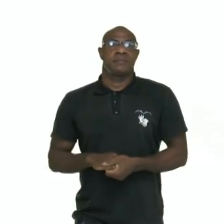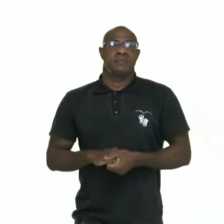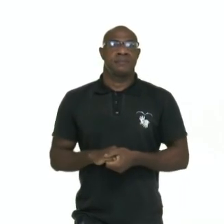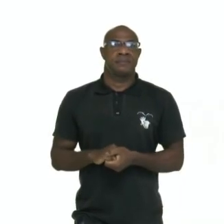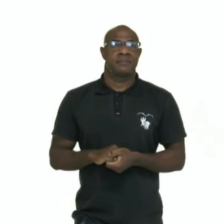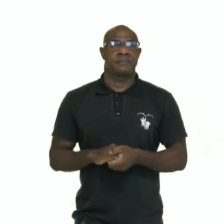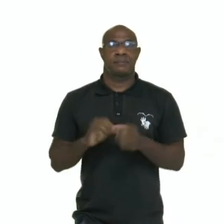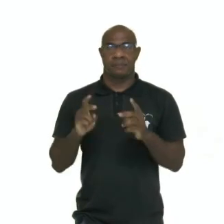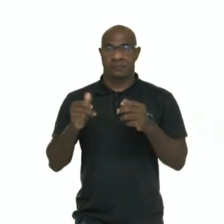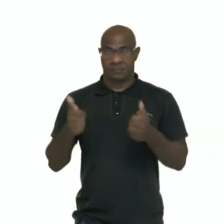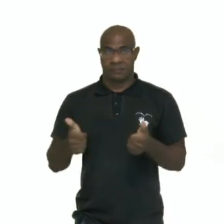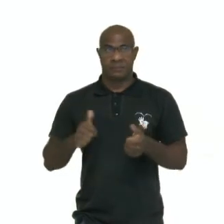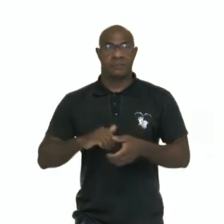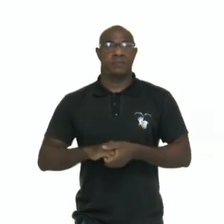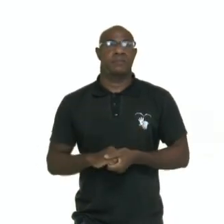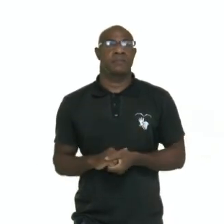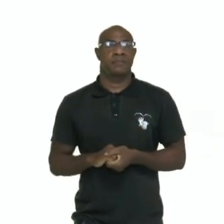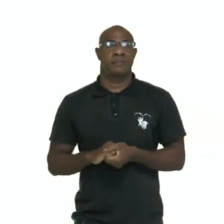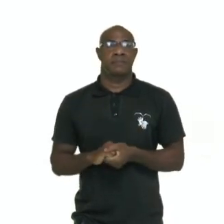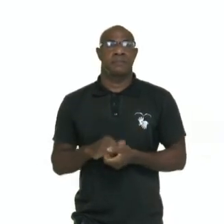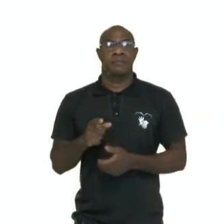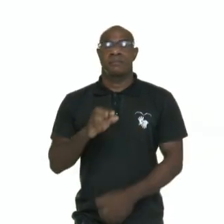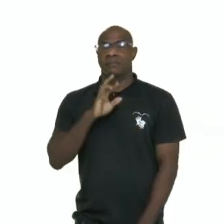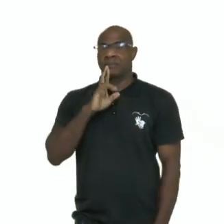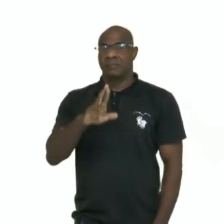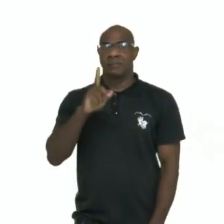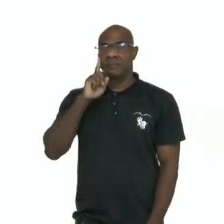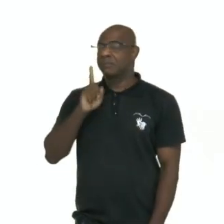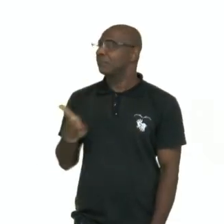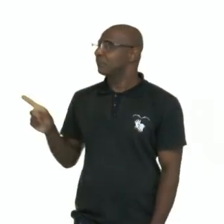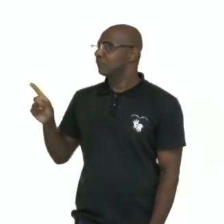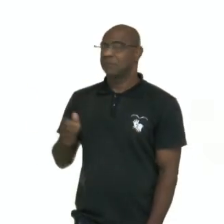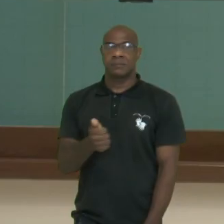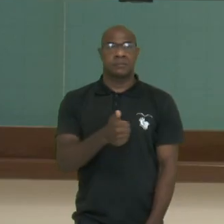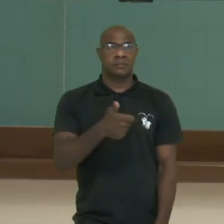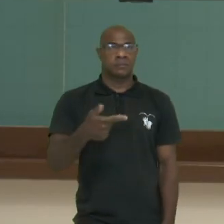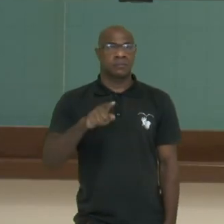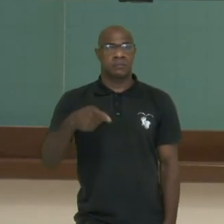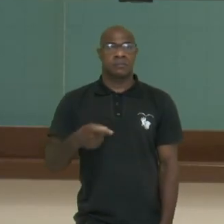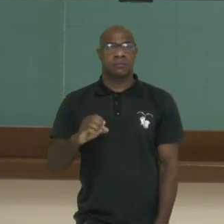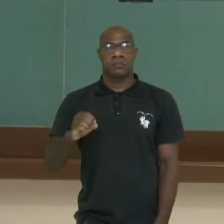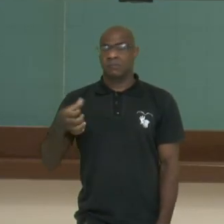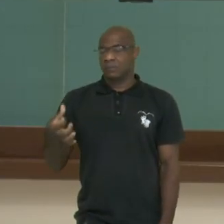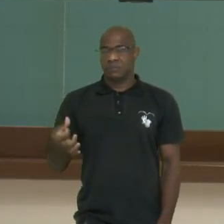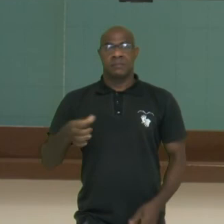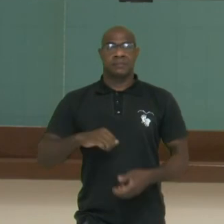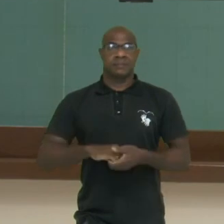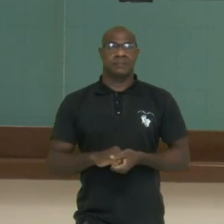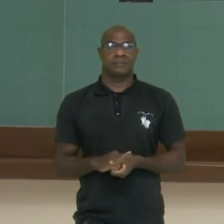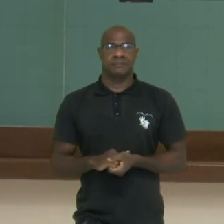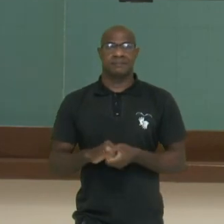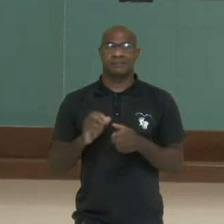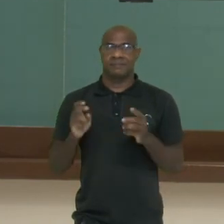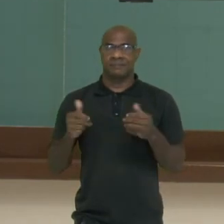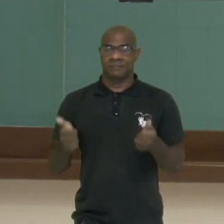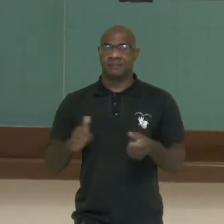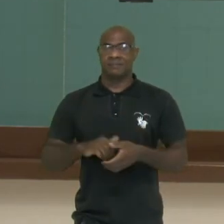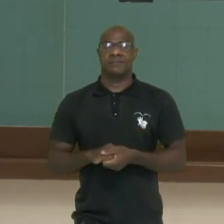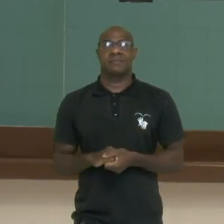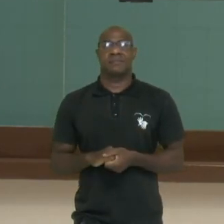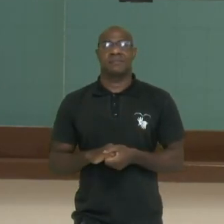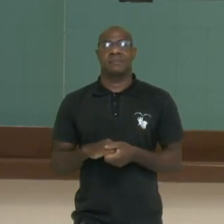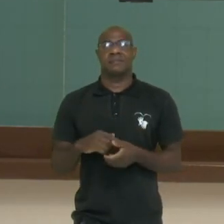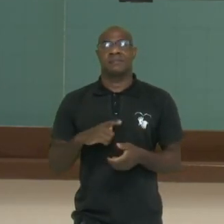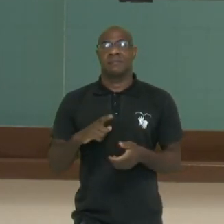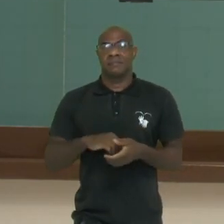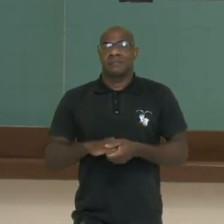12,06. Tá joia? Belezinha? Então, essa é a respostinha. R$12 ali e 6 centavinhos, tá bom? Então, tá joia. E que tal a gente jogar um